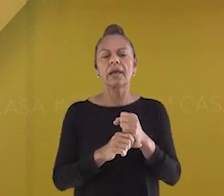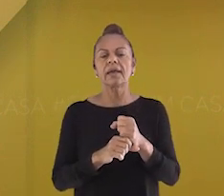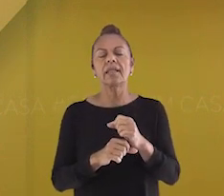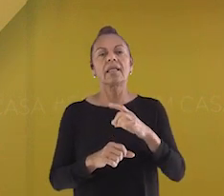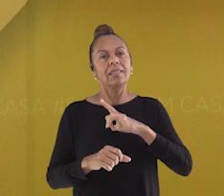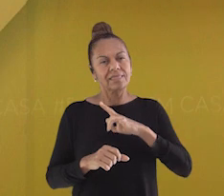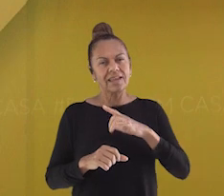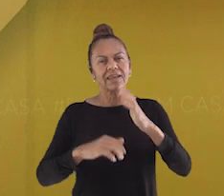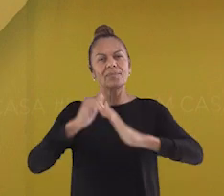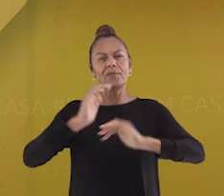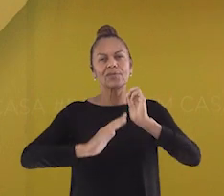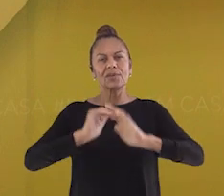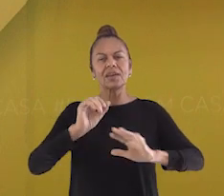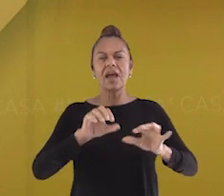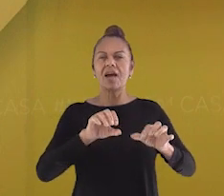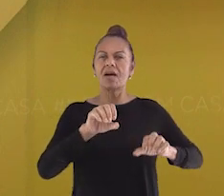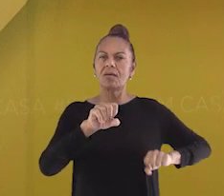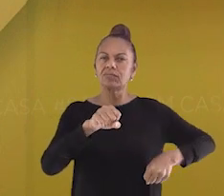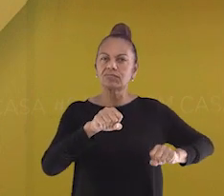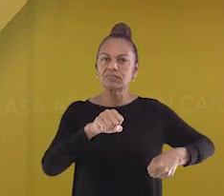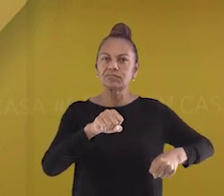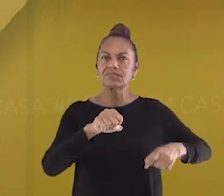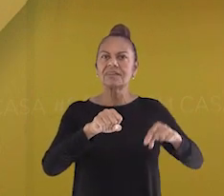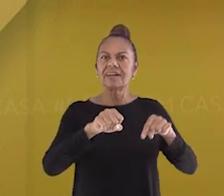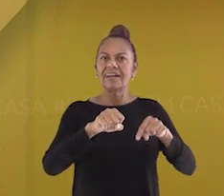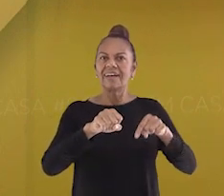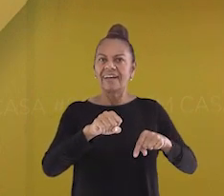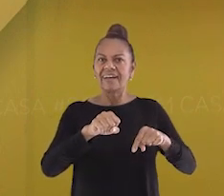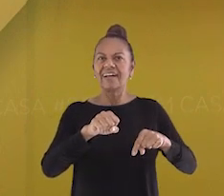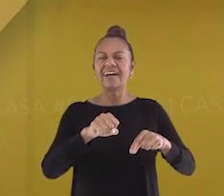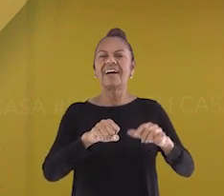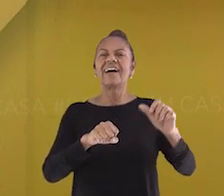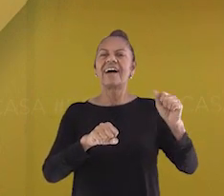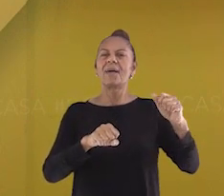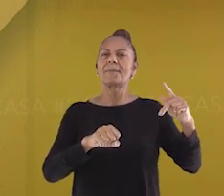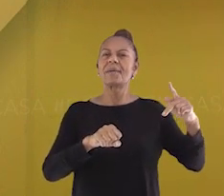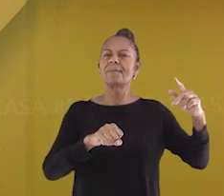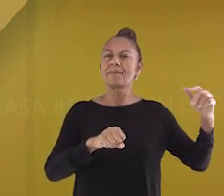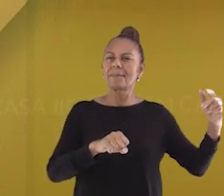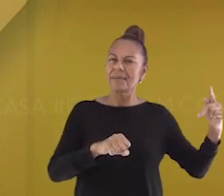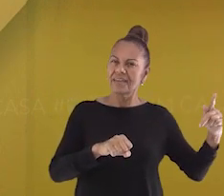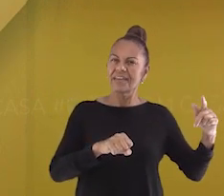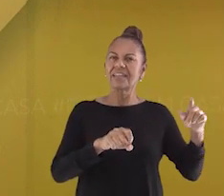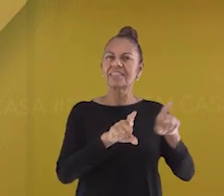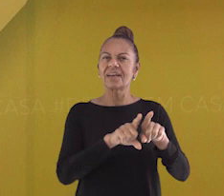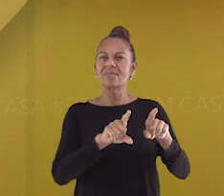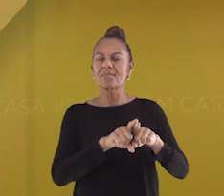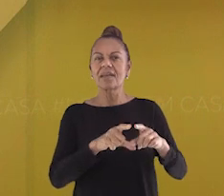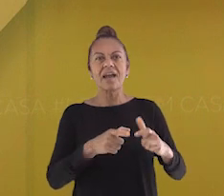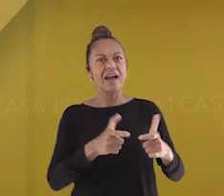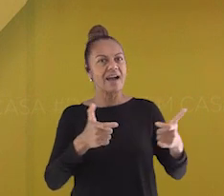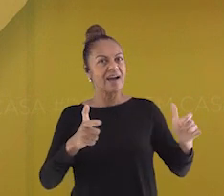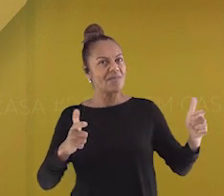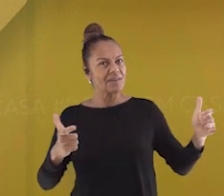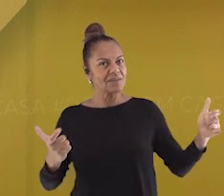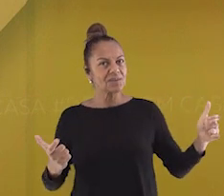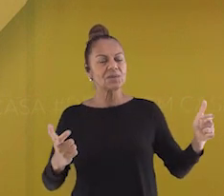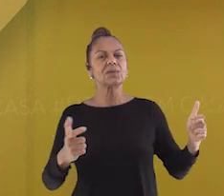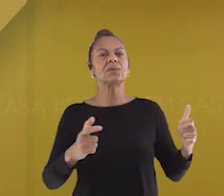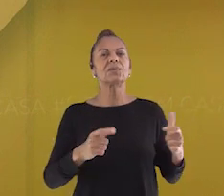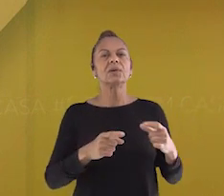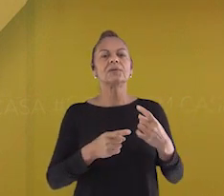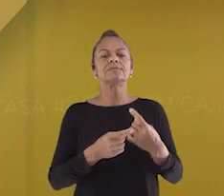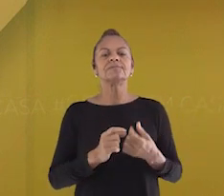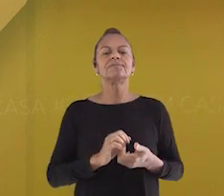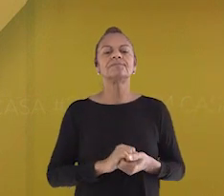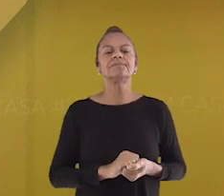motoristas de aplicativos e motociclistas para entrega por aplicativo subiu 72%. Para